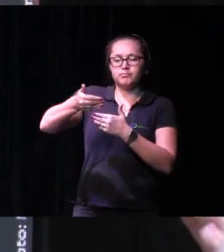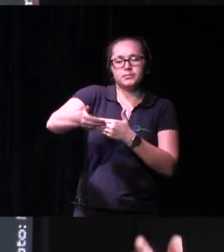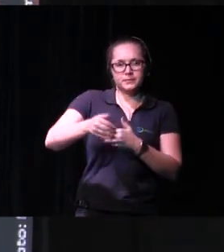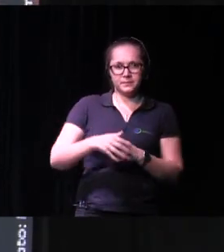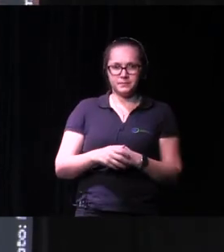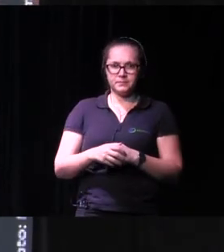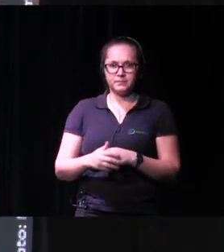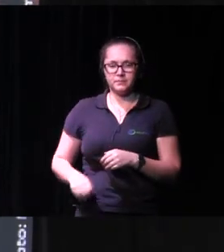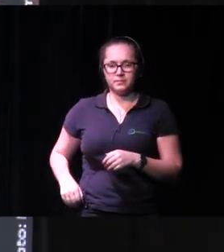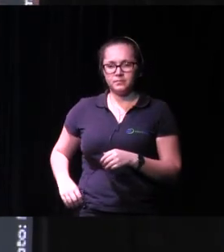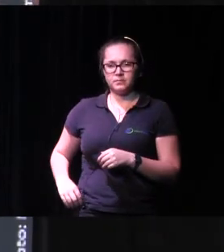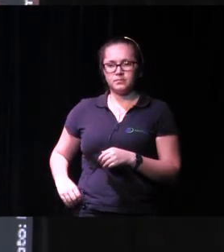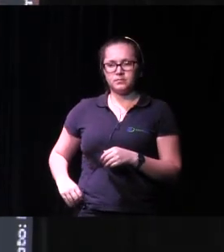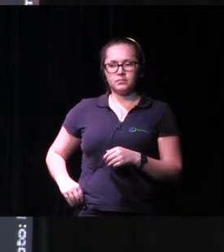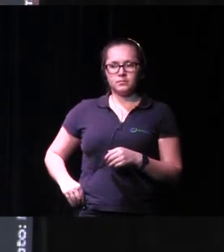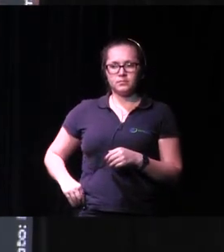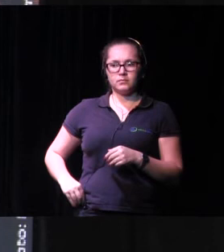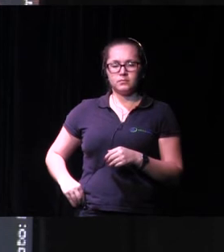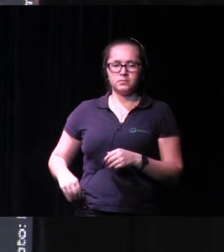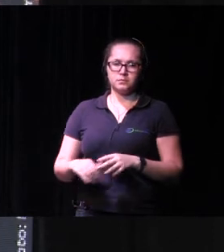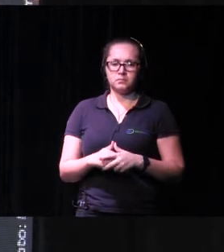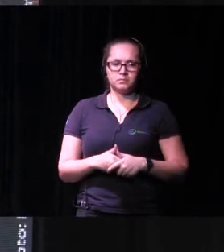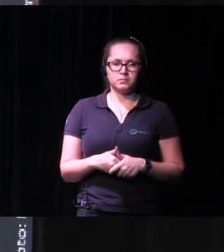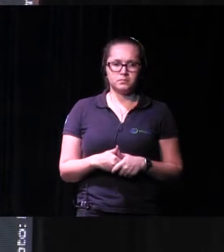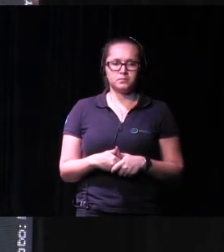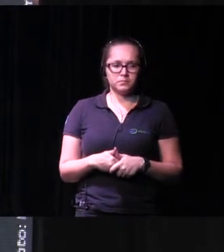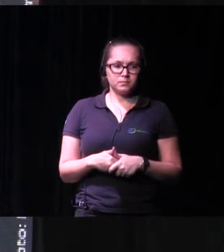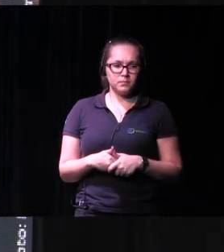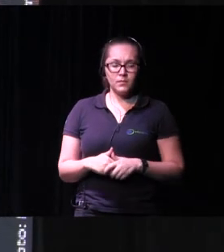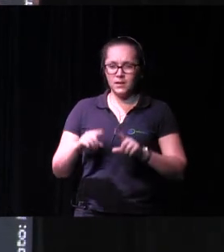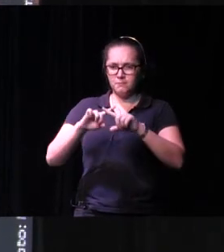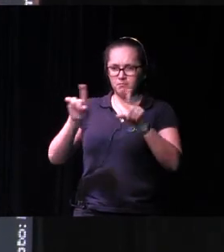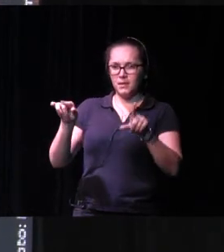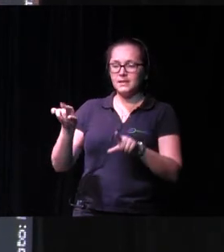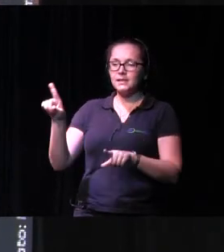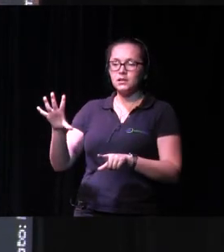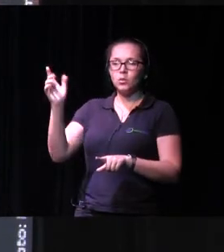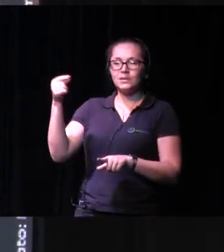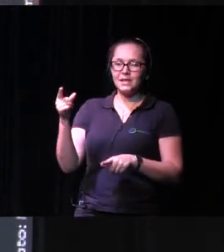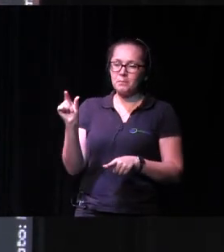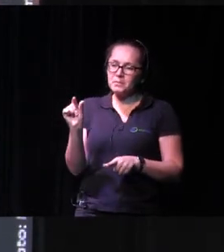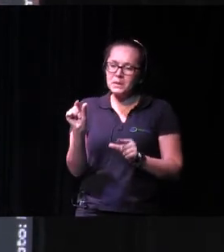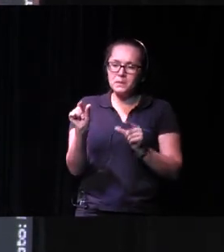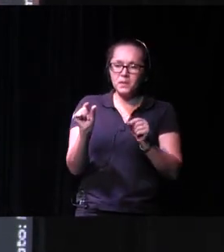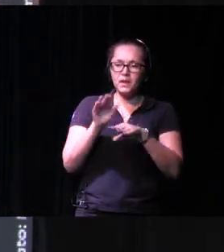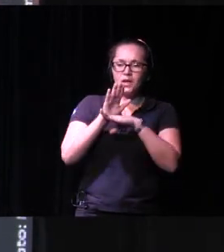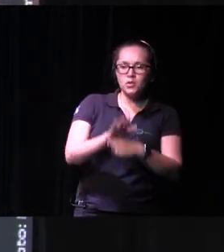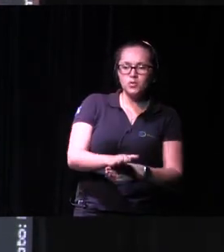mas essas intervenções pequenas são realmente